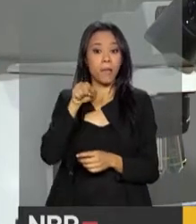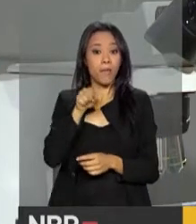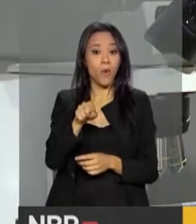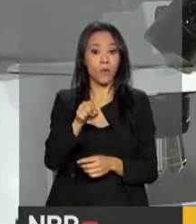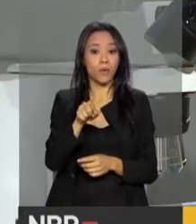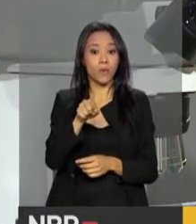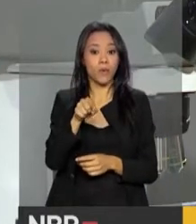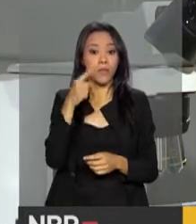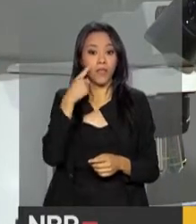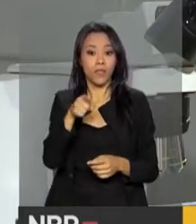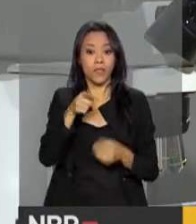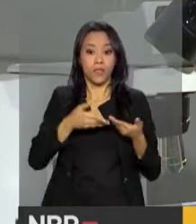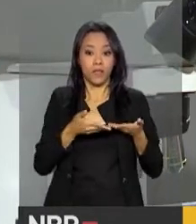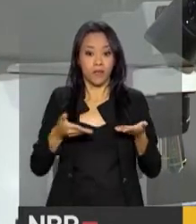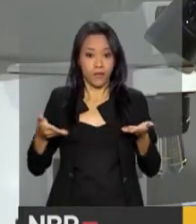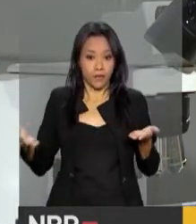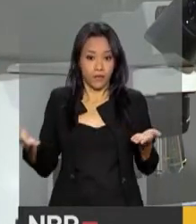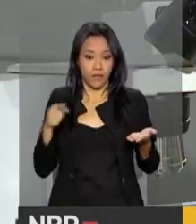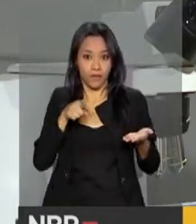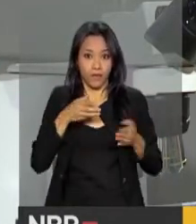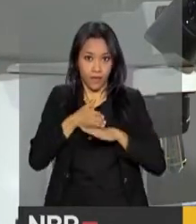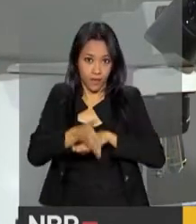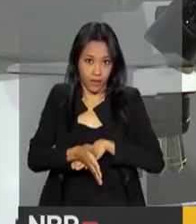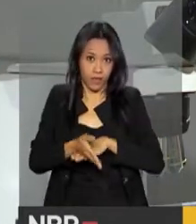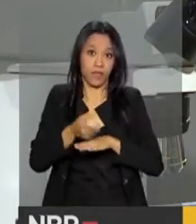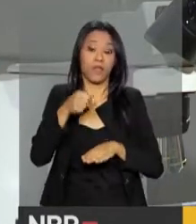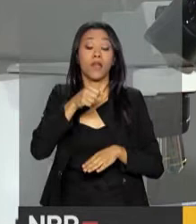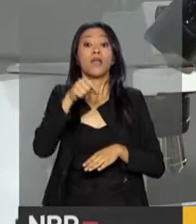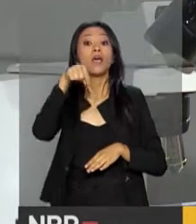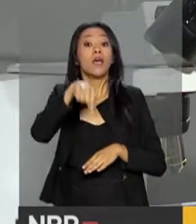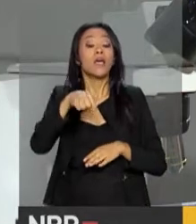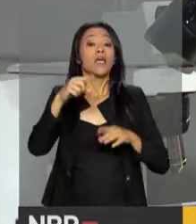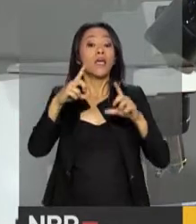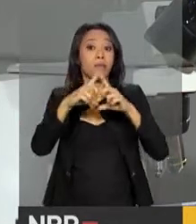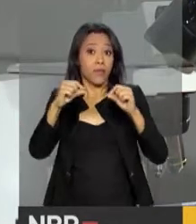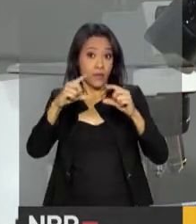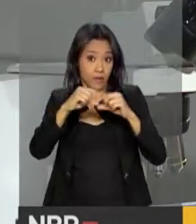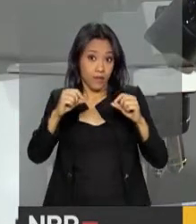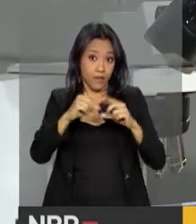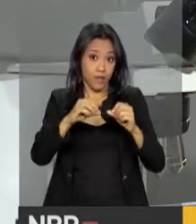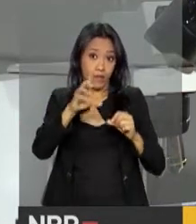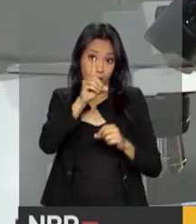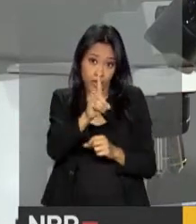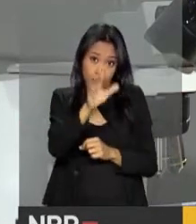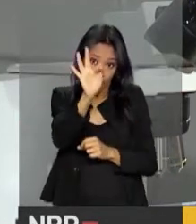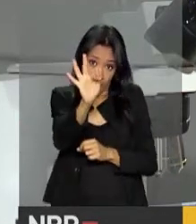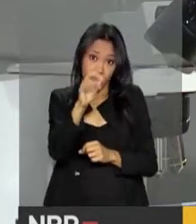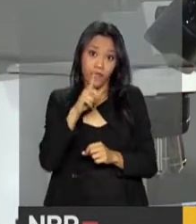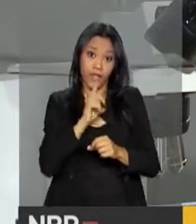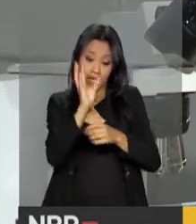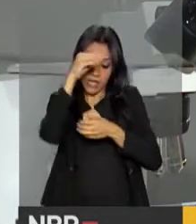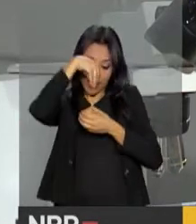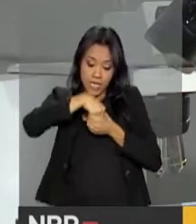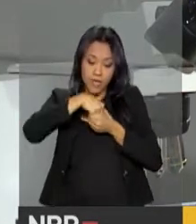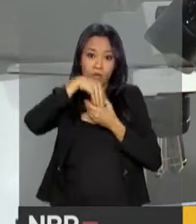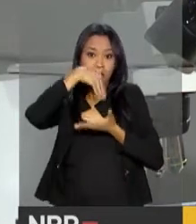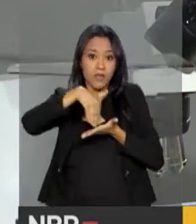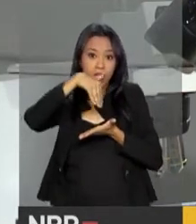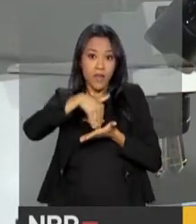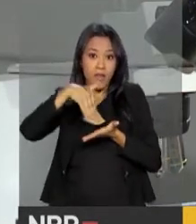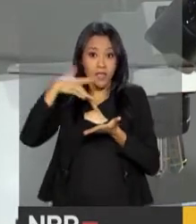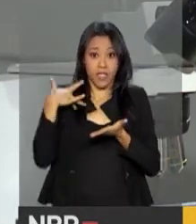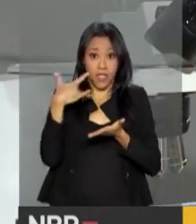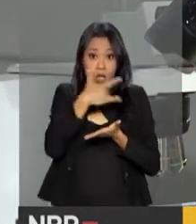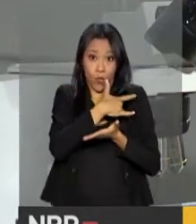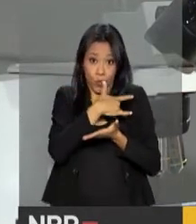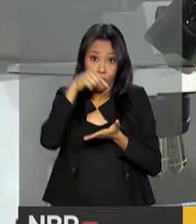saúde ponto gov.br no distrito federal nós colocamos o link dentro da página da secretaria de saúde então